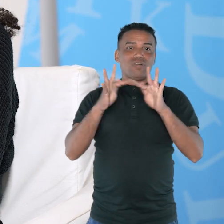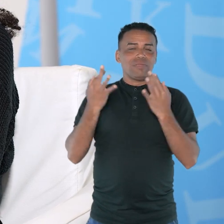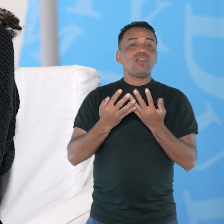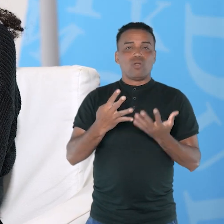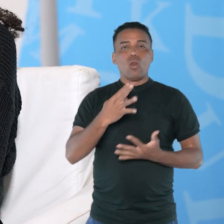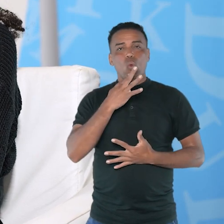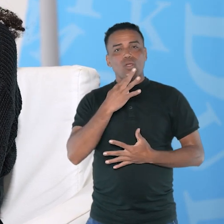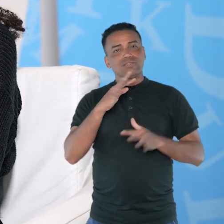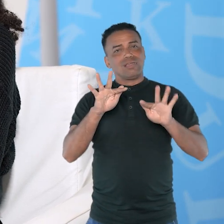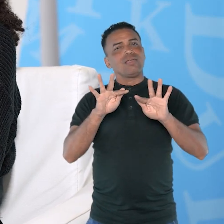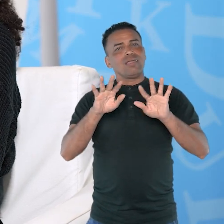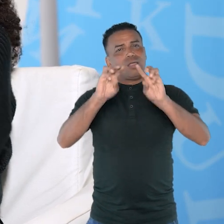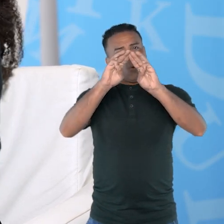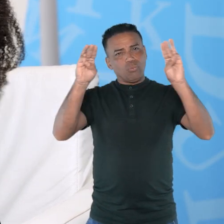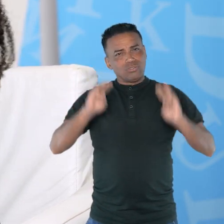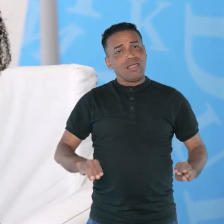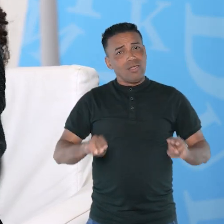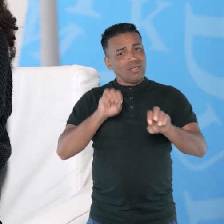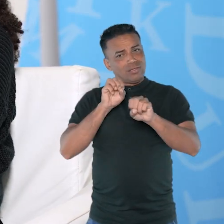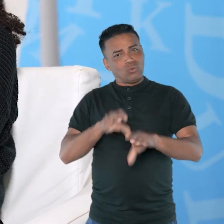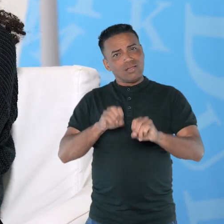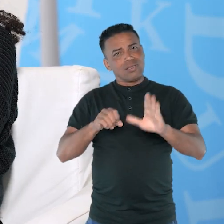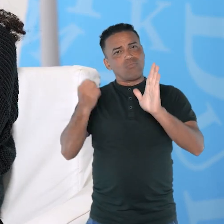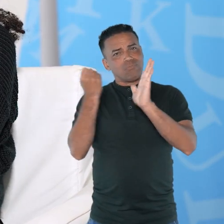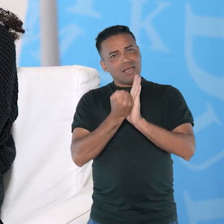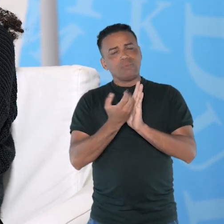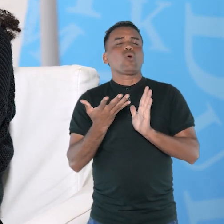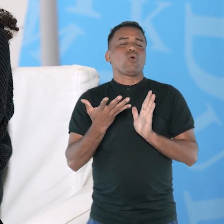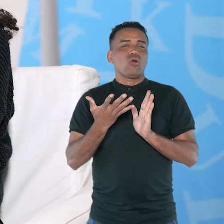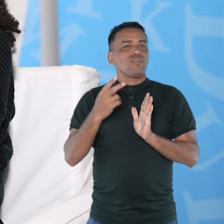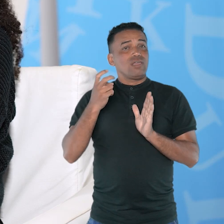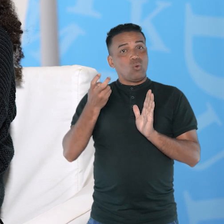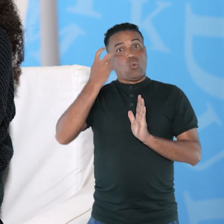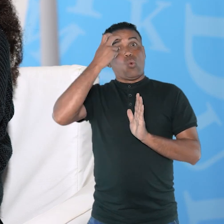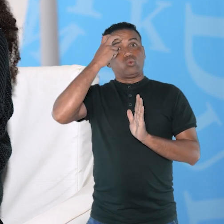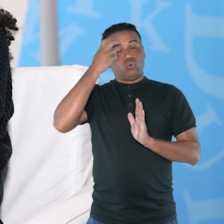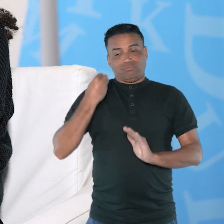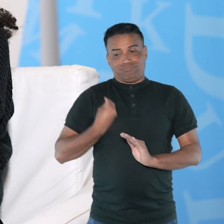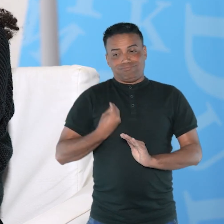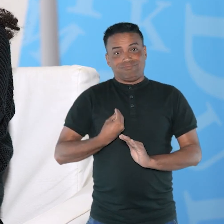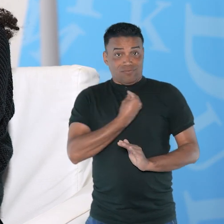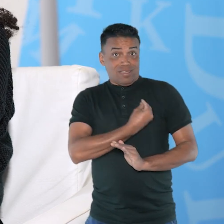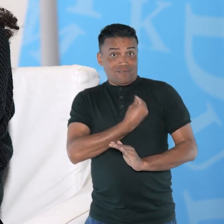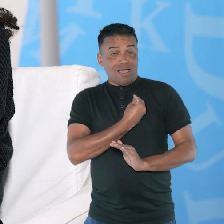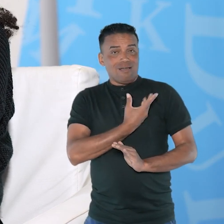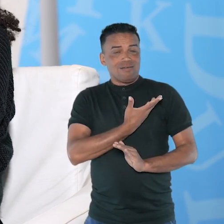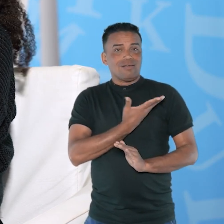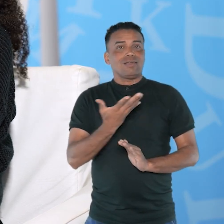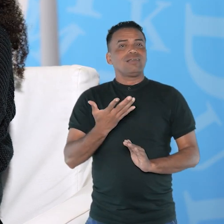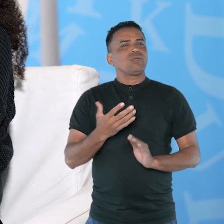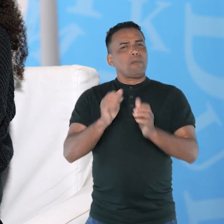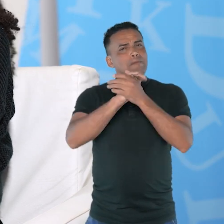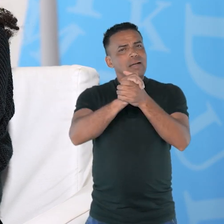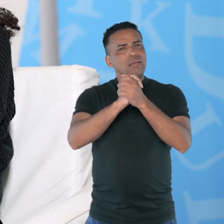museu. Educação Patrimonial é isso. Eu vi aqui o Cultura Viva aqui escrito do lado dessa sala. Vocês estão de parabéns por terem um museu